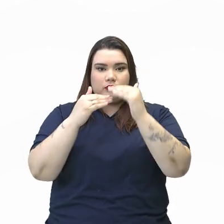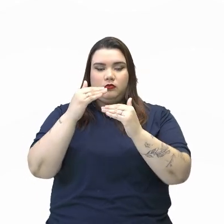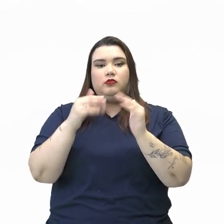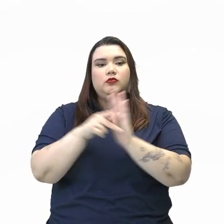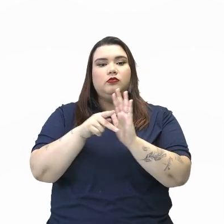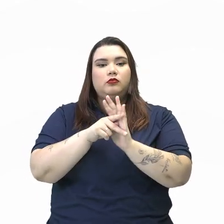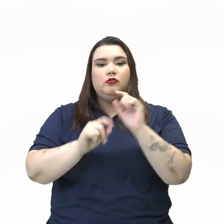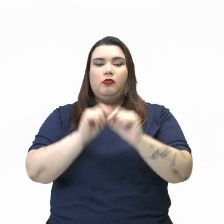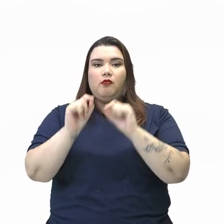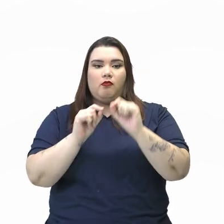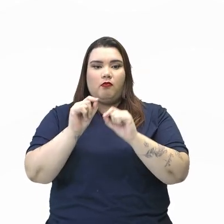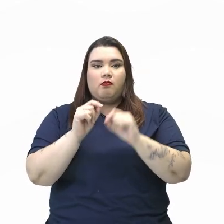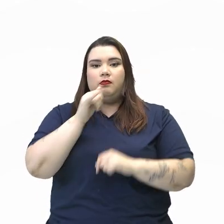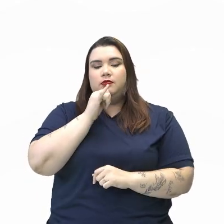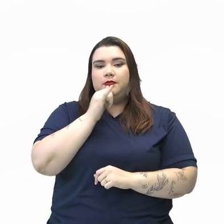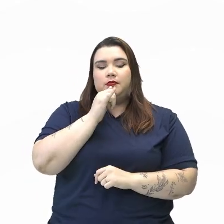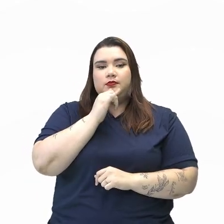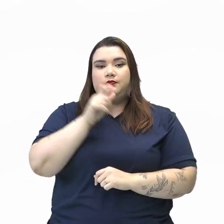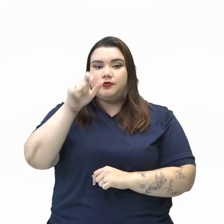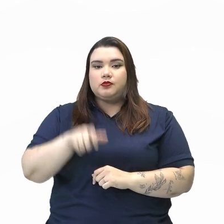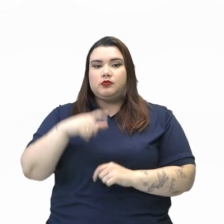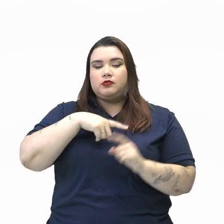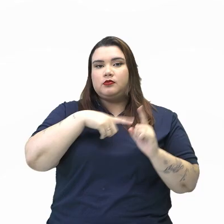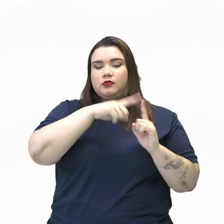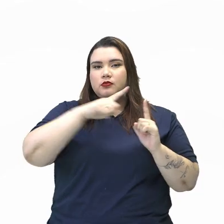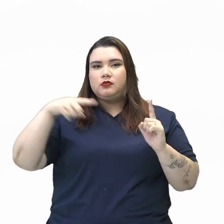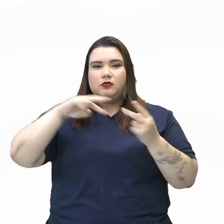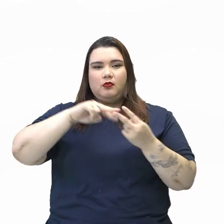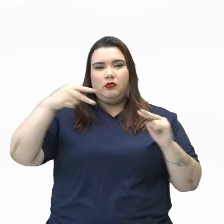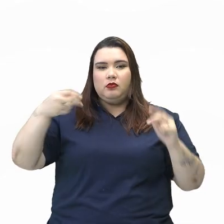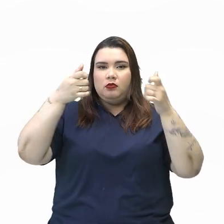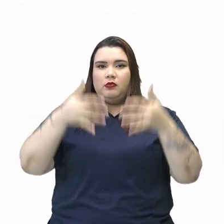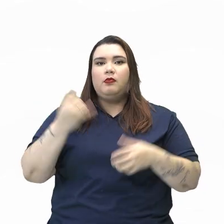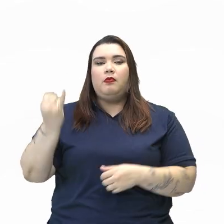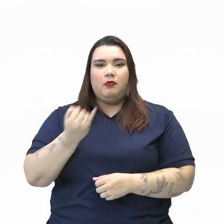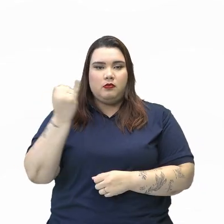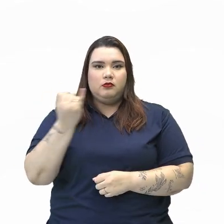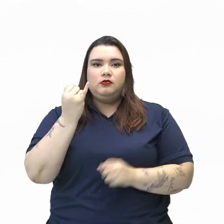né, onde, por exemplo, o papel dos genes regulatórios no desenvolvimento é importantíssimo.